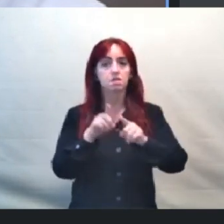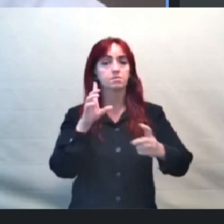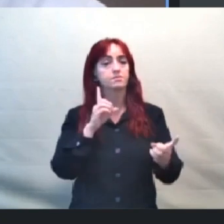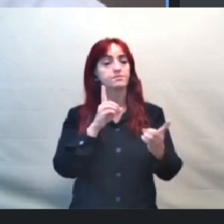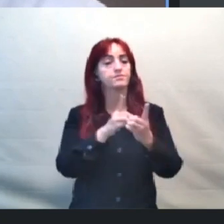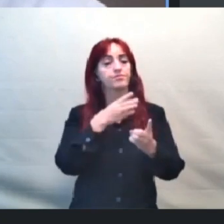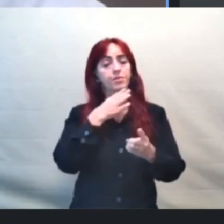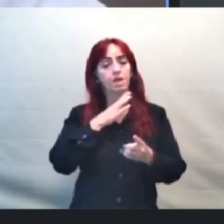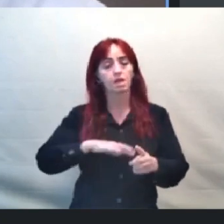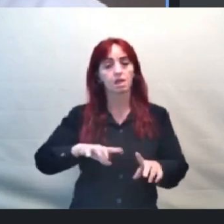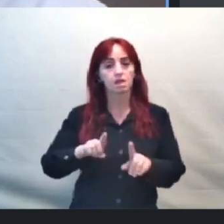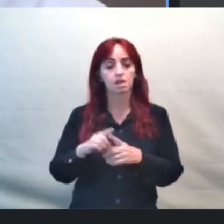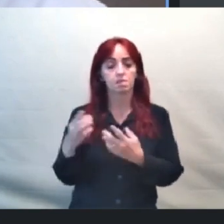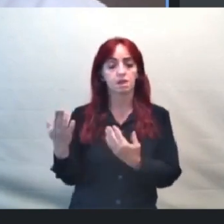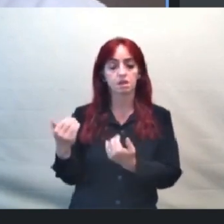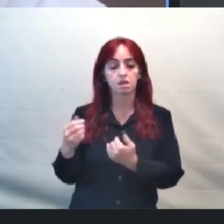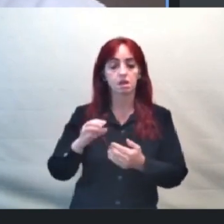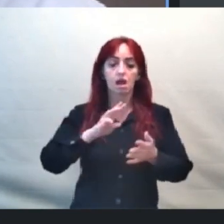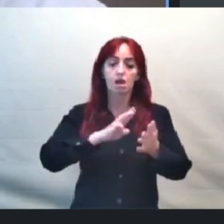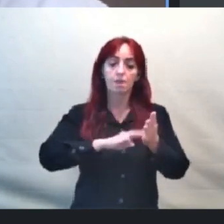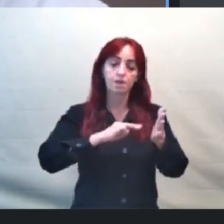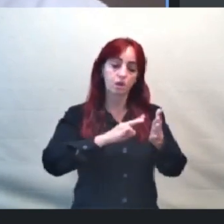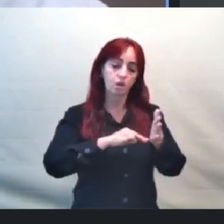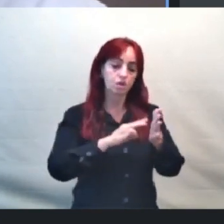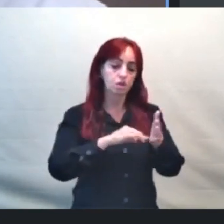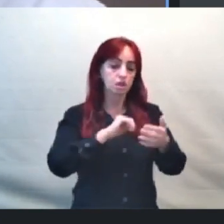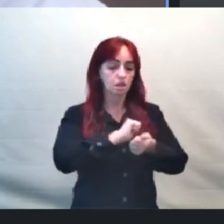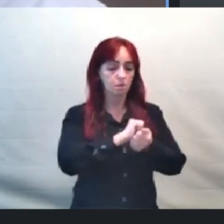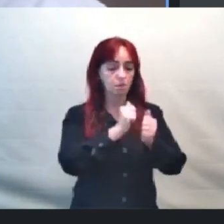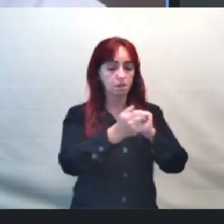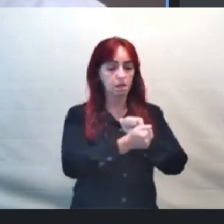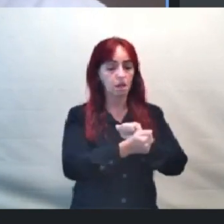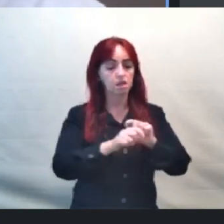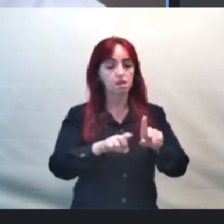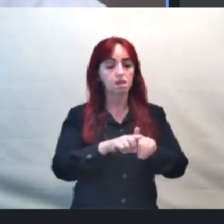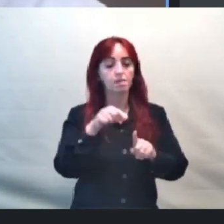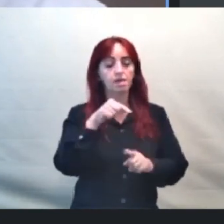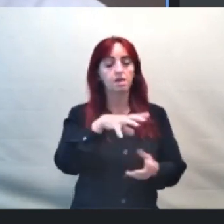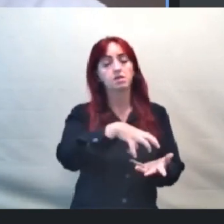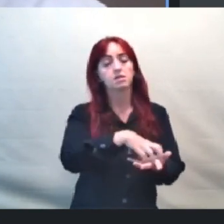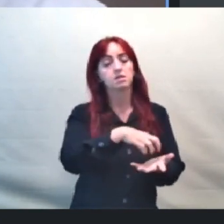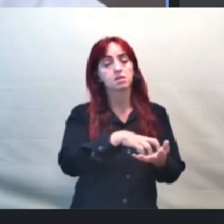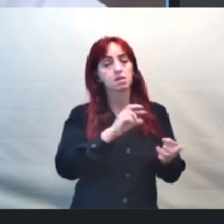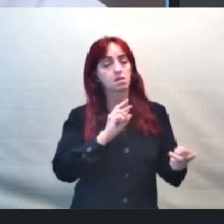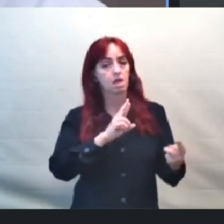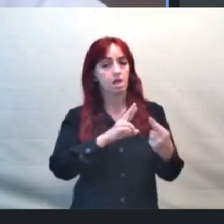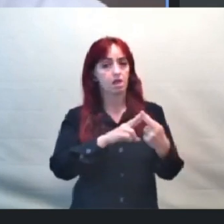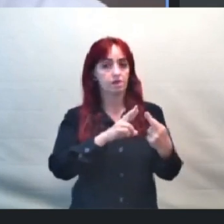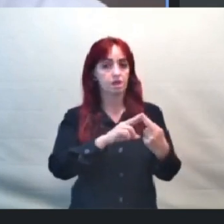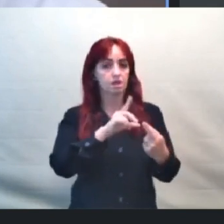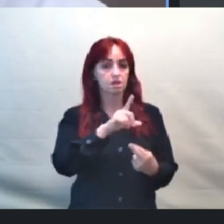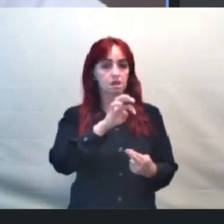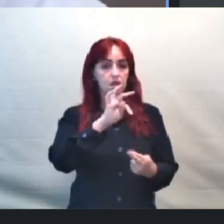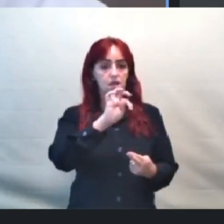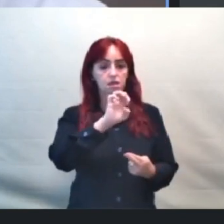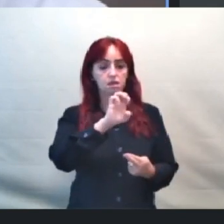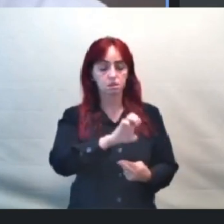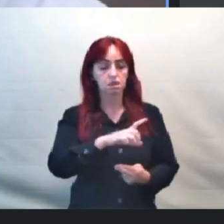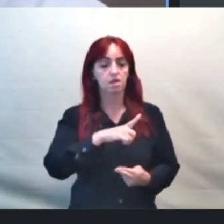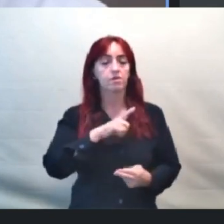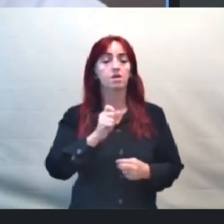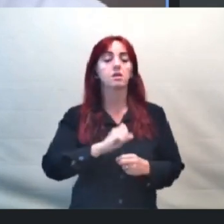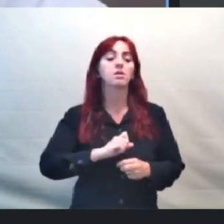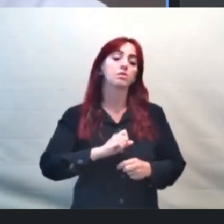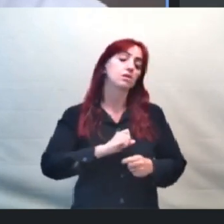com uma metodologia adaptada. E esse centro de referência, em especial o Centro POP Leste, ele vai passar também por um processo de